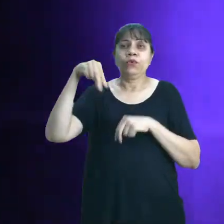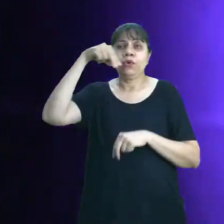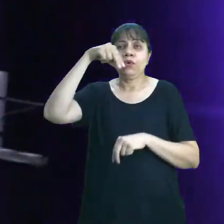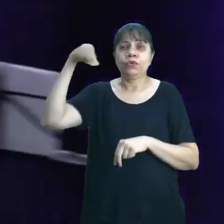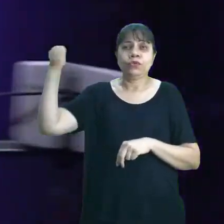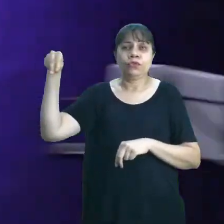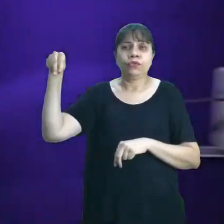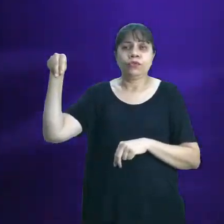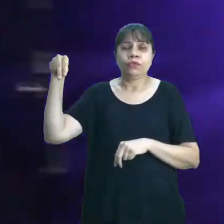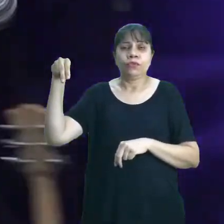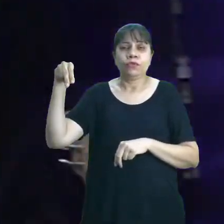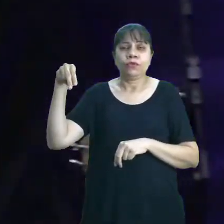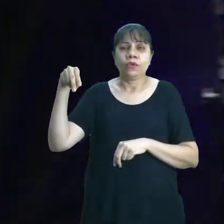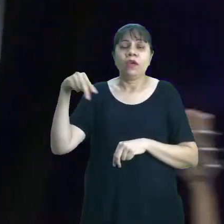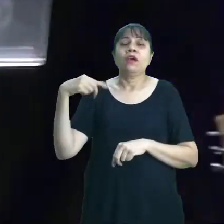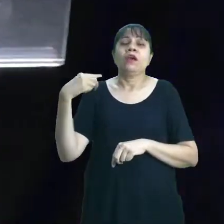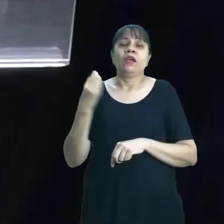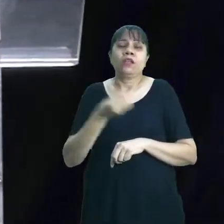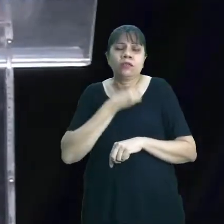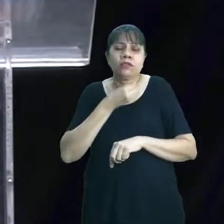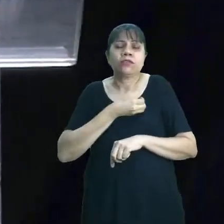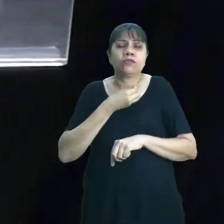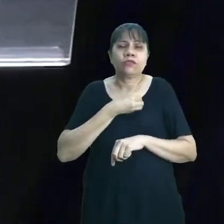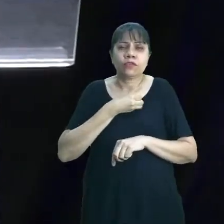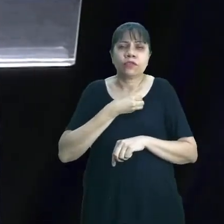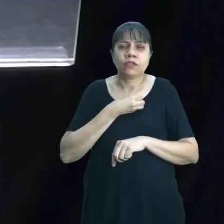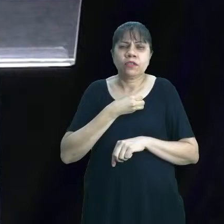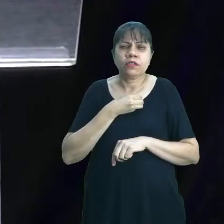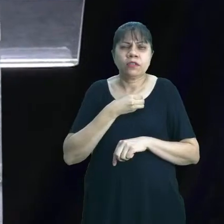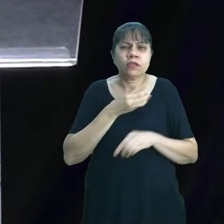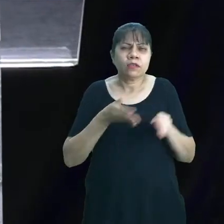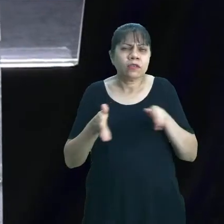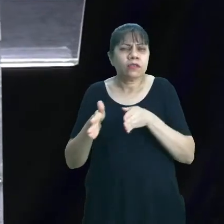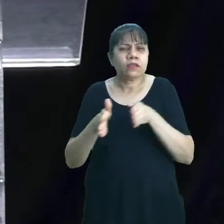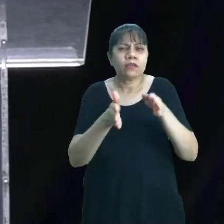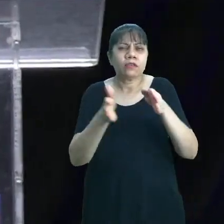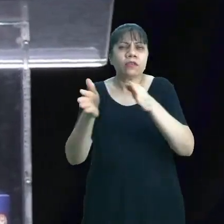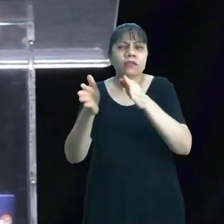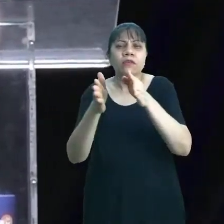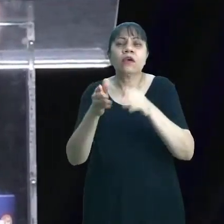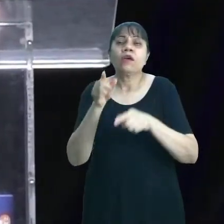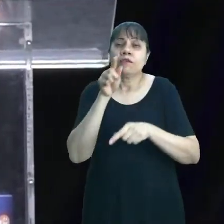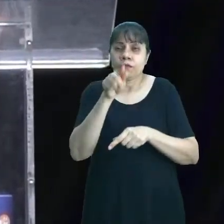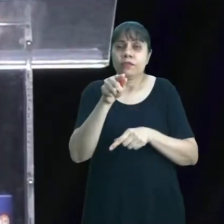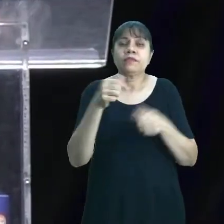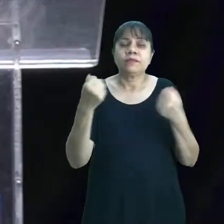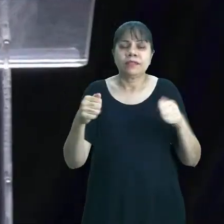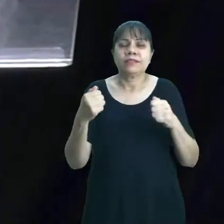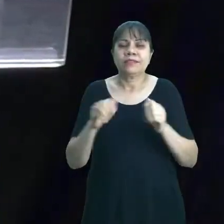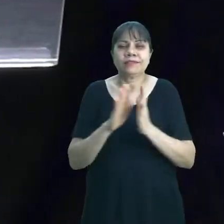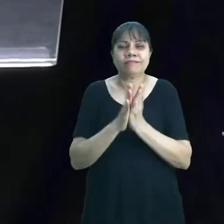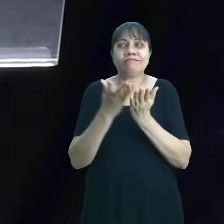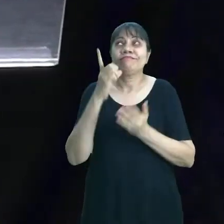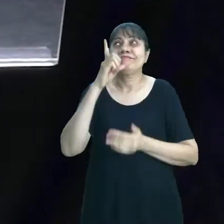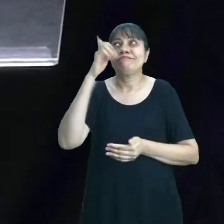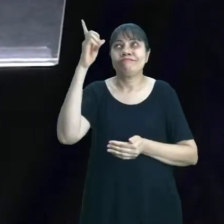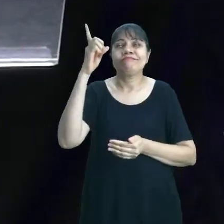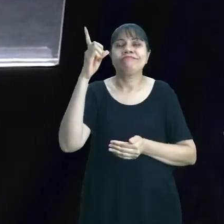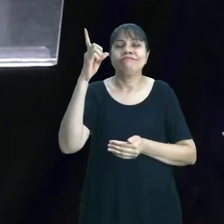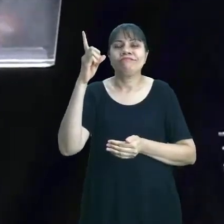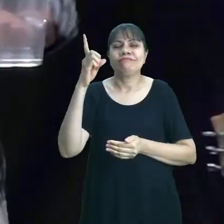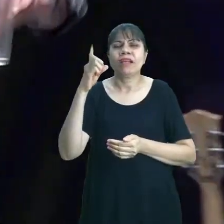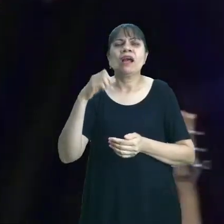Você está precisando de direção? Está precisando de direção? Está aqui a direção que você precisa. Aqui fala. Você está com problema